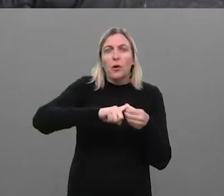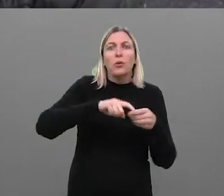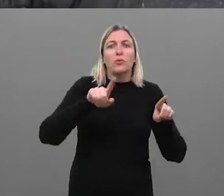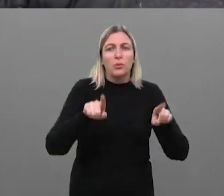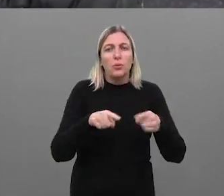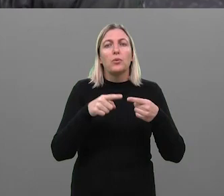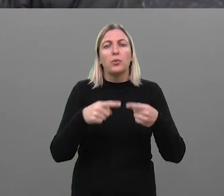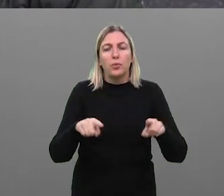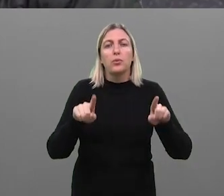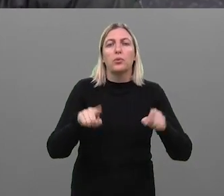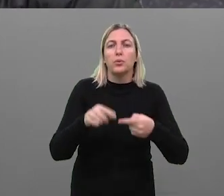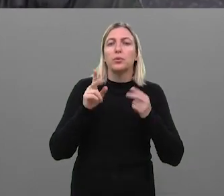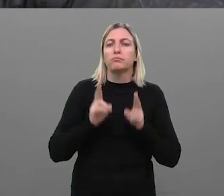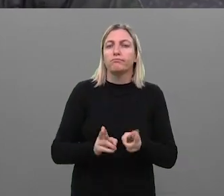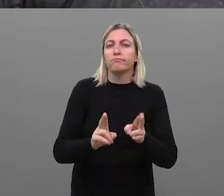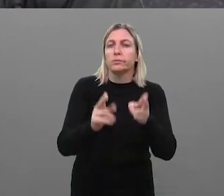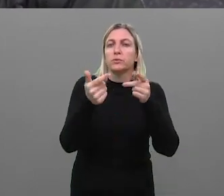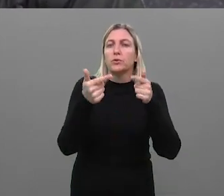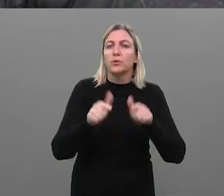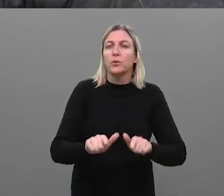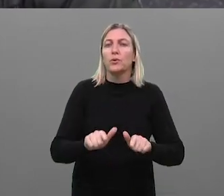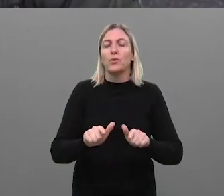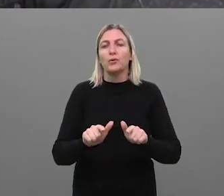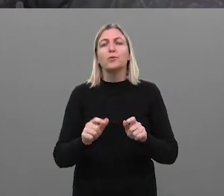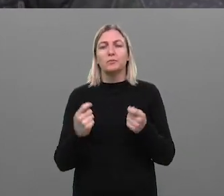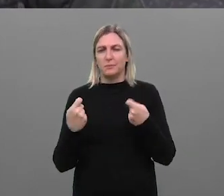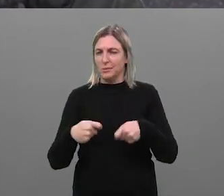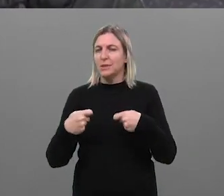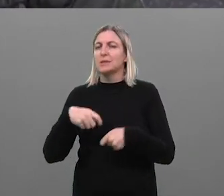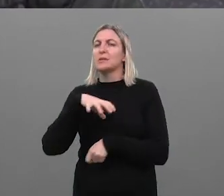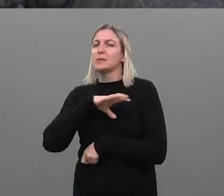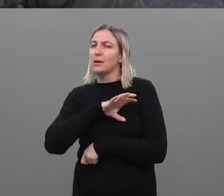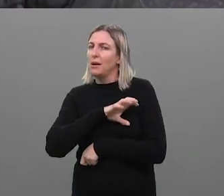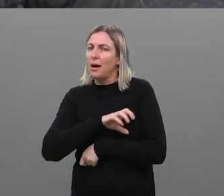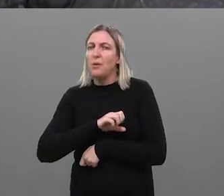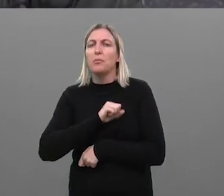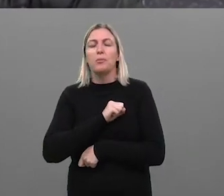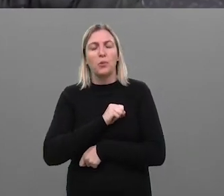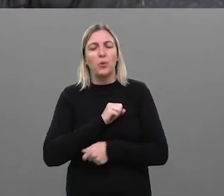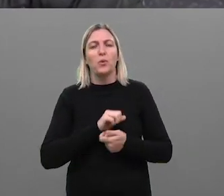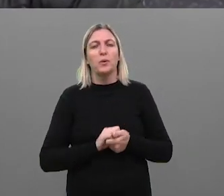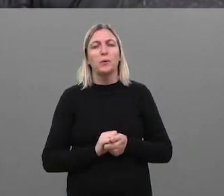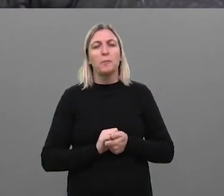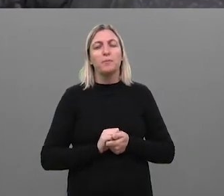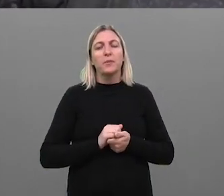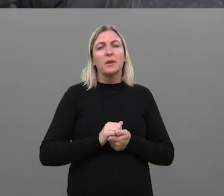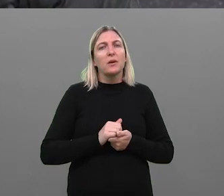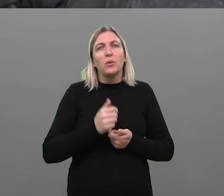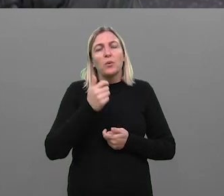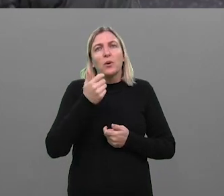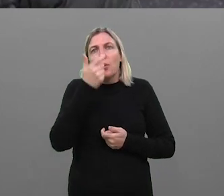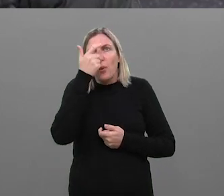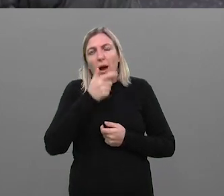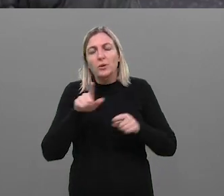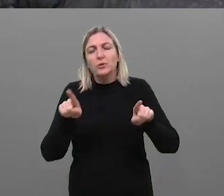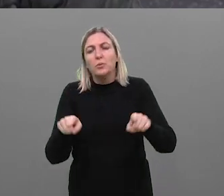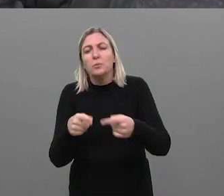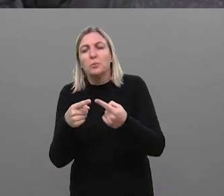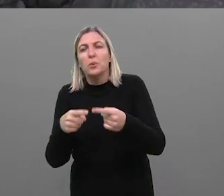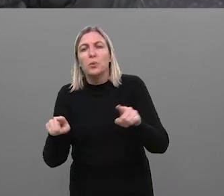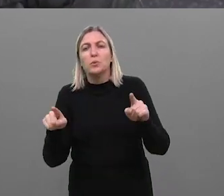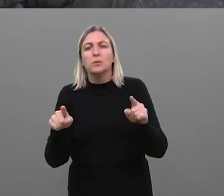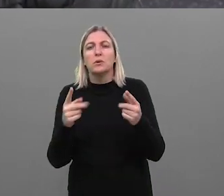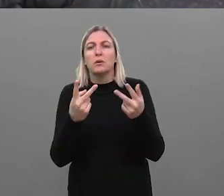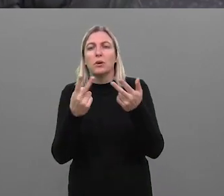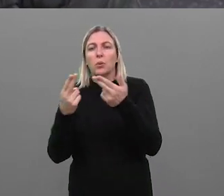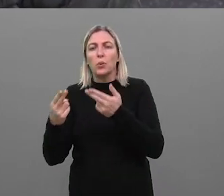máximo É só com muito amor não importa quanto se ganhe Então eu acho que a música Talvez seja também com as outras Artes